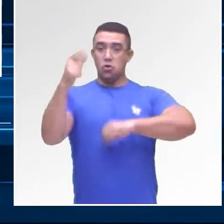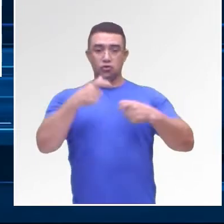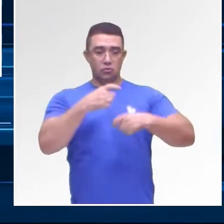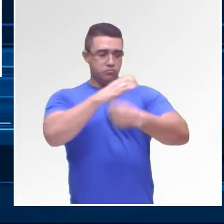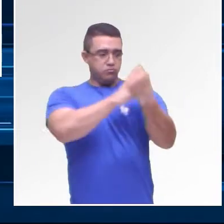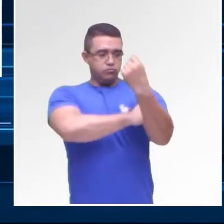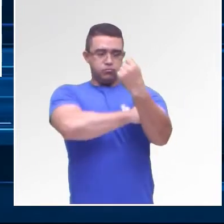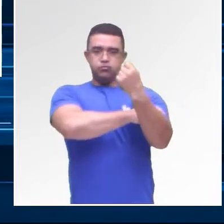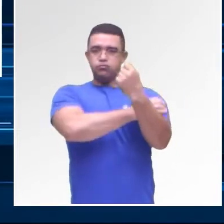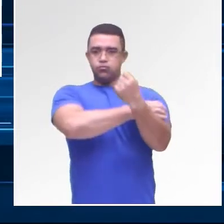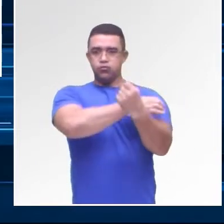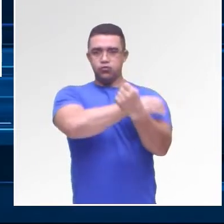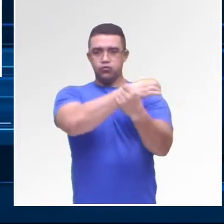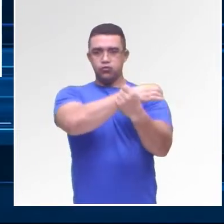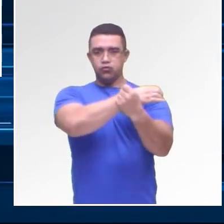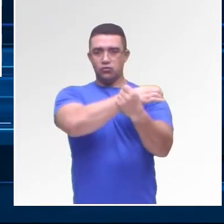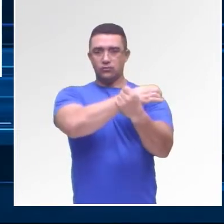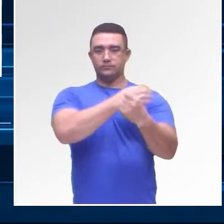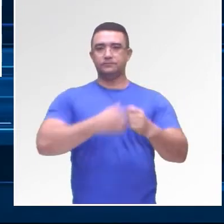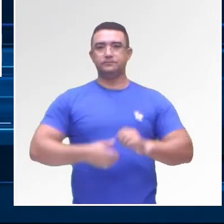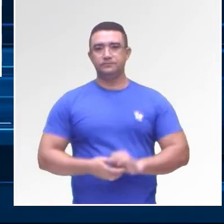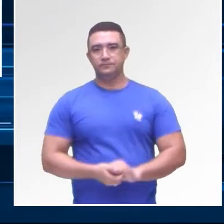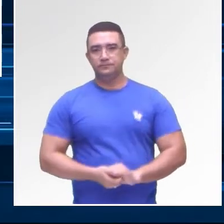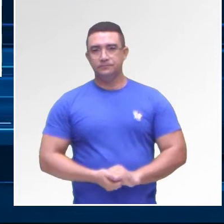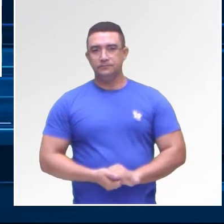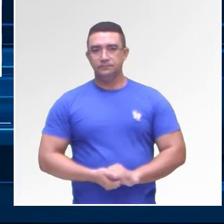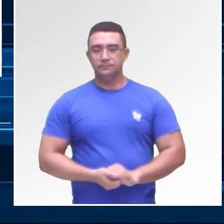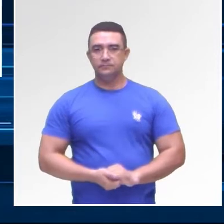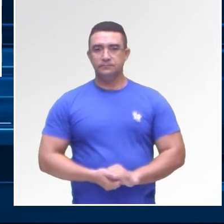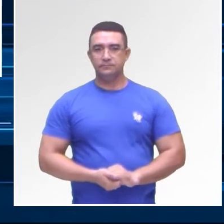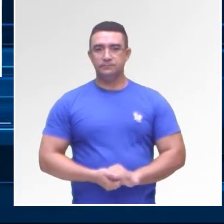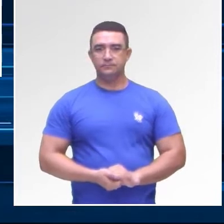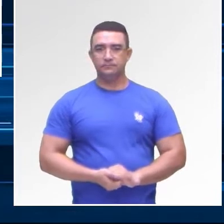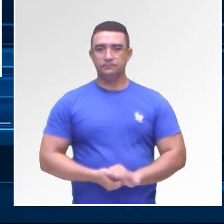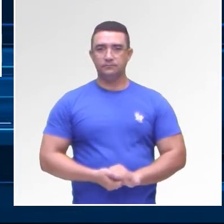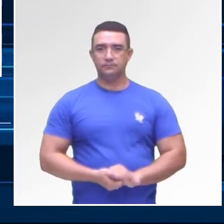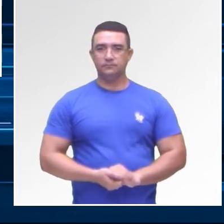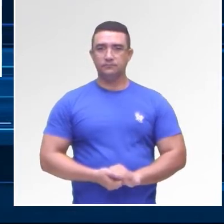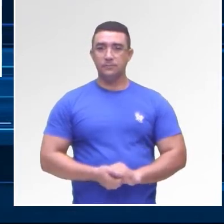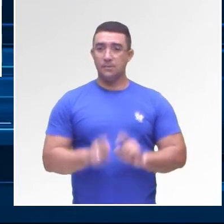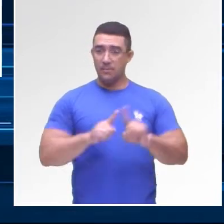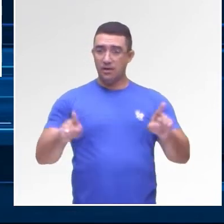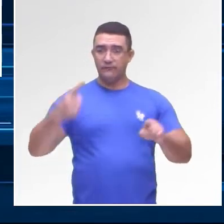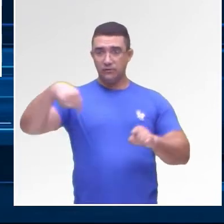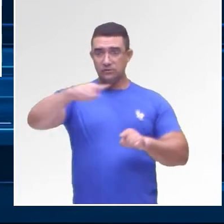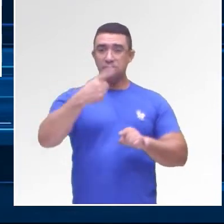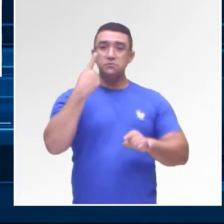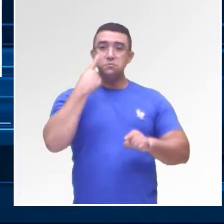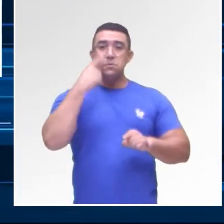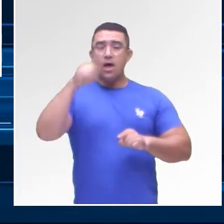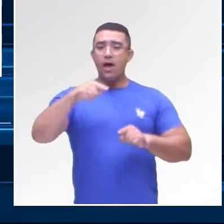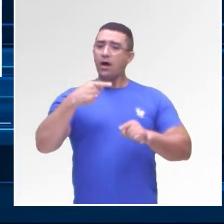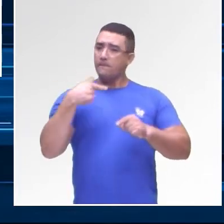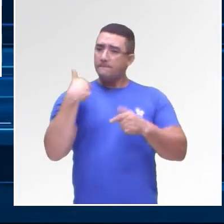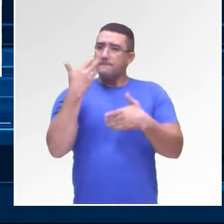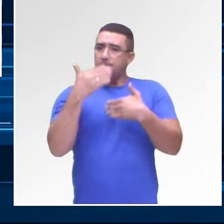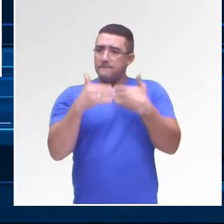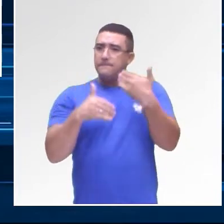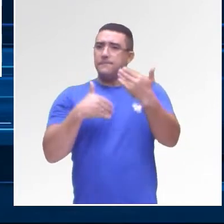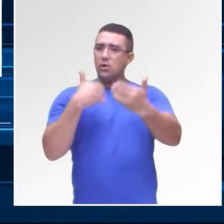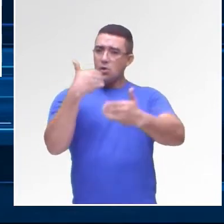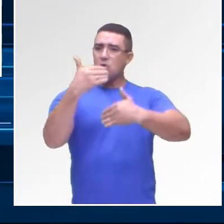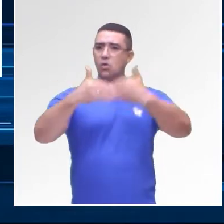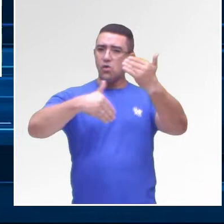muscular, certo? Mas, como vocês viram, esse é um processo que leva um tempo